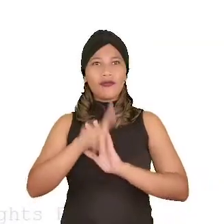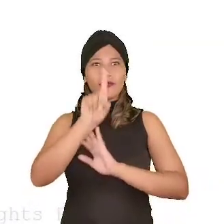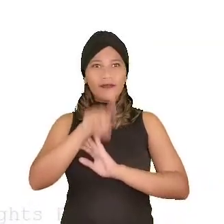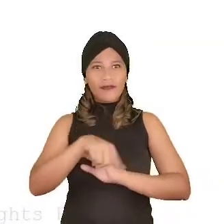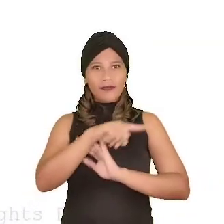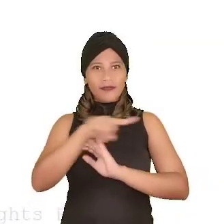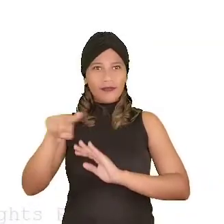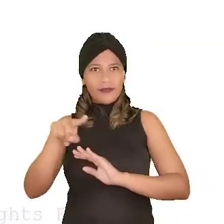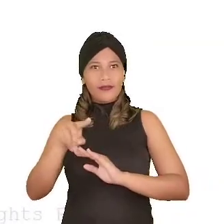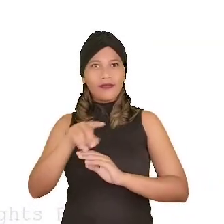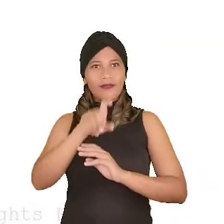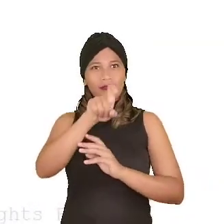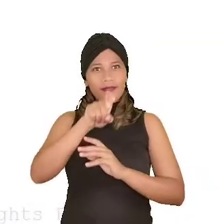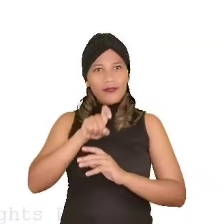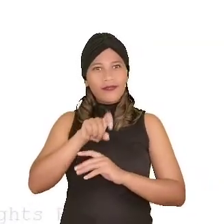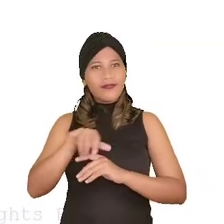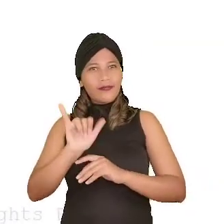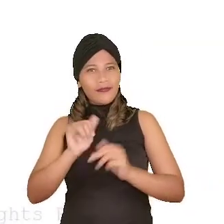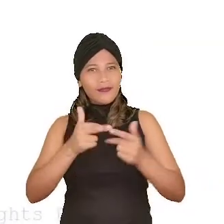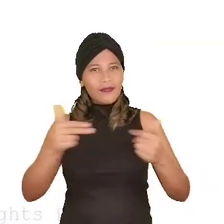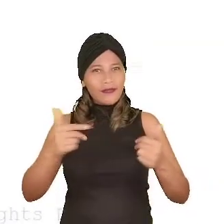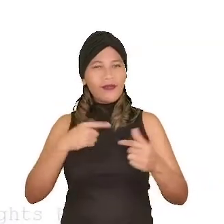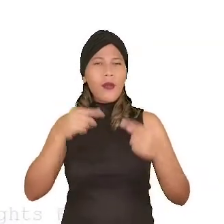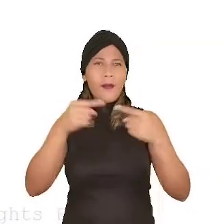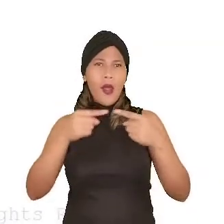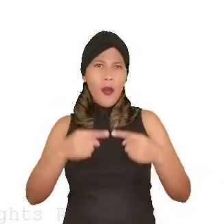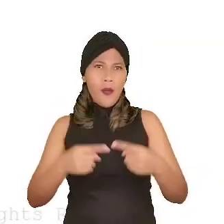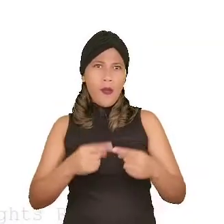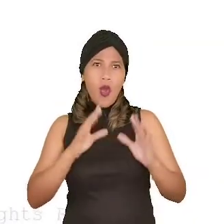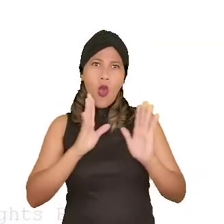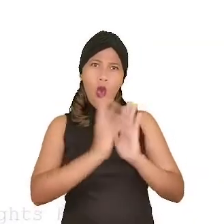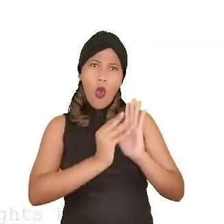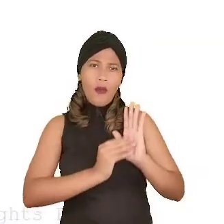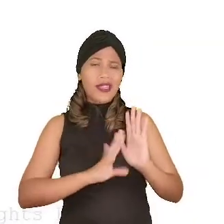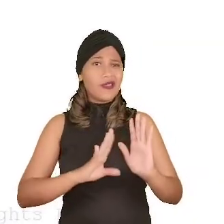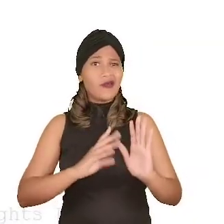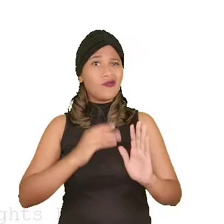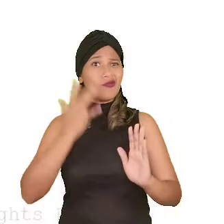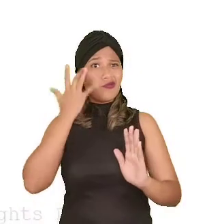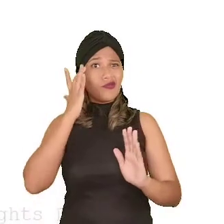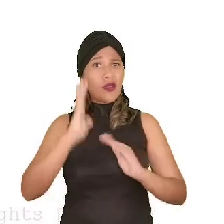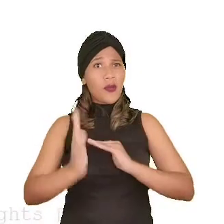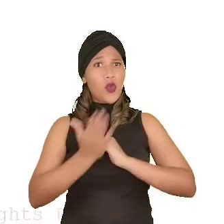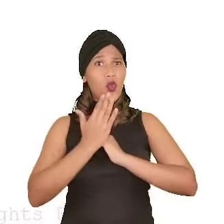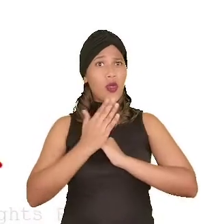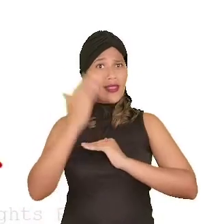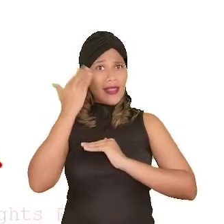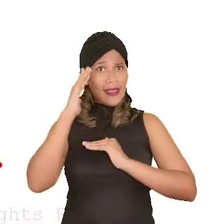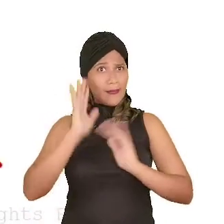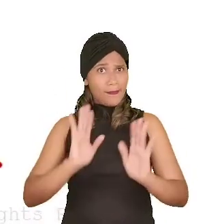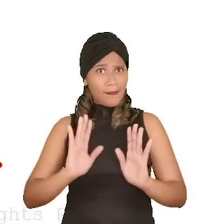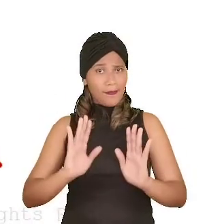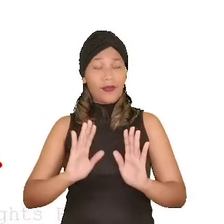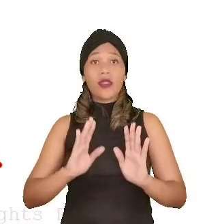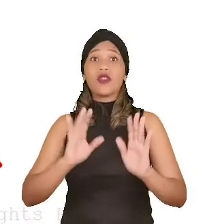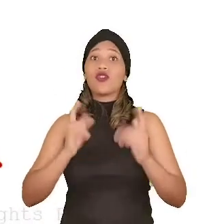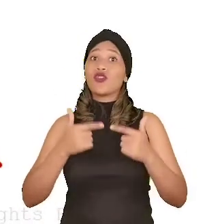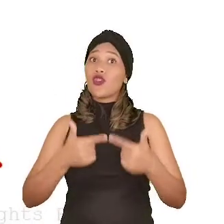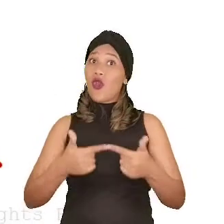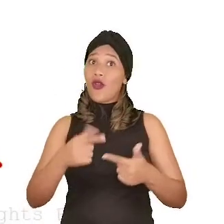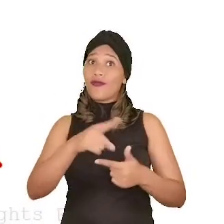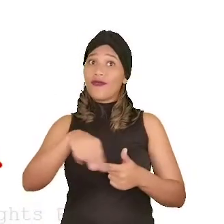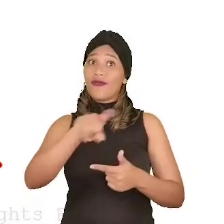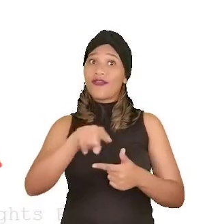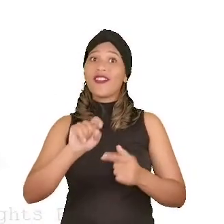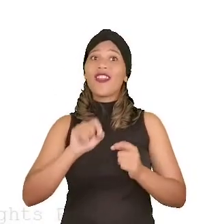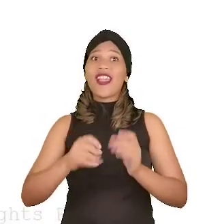cartesiano? Na escola, ele estava muito associado a algumas parábolas e a equações. Mas eu sinceramente não acho que esses números me ajudaram a